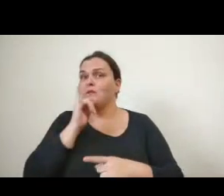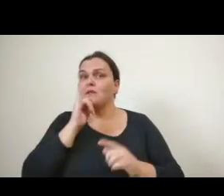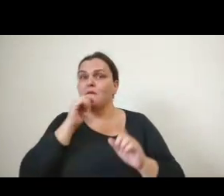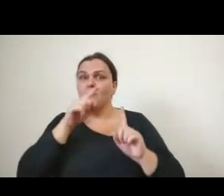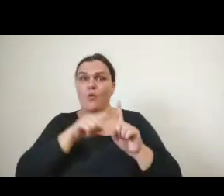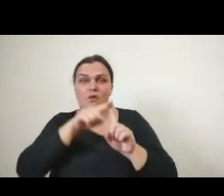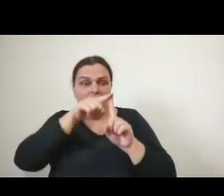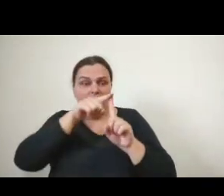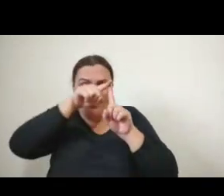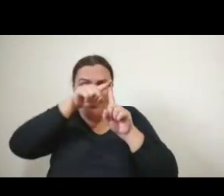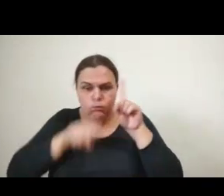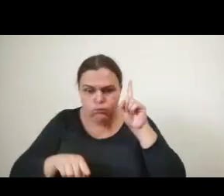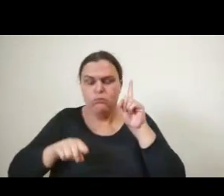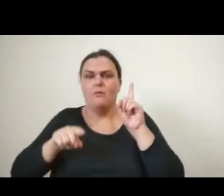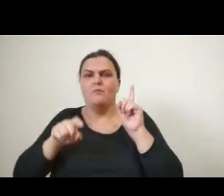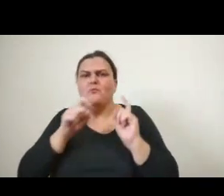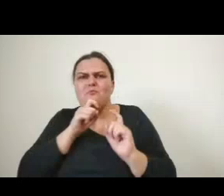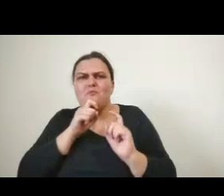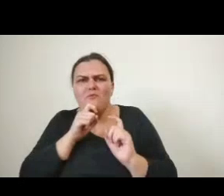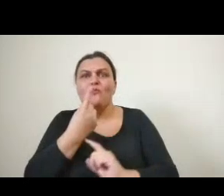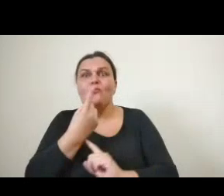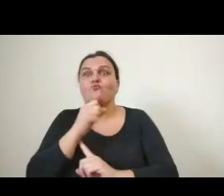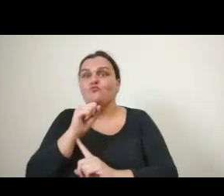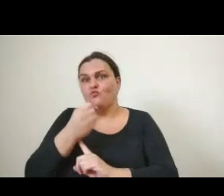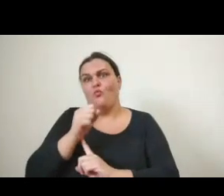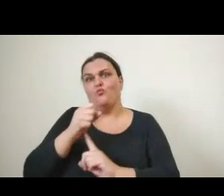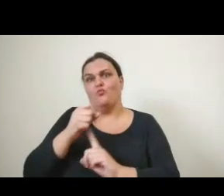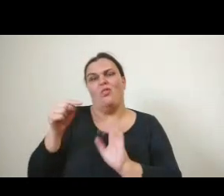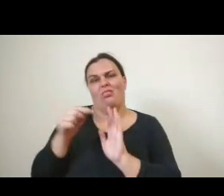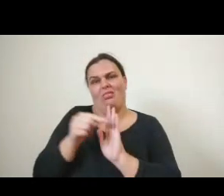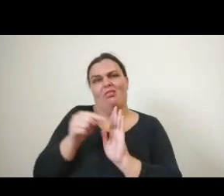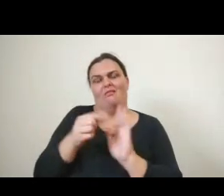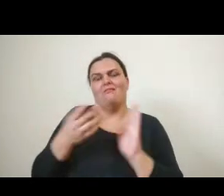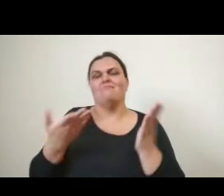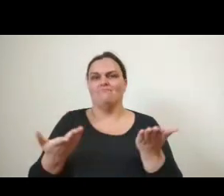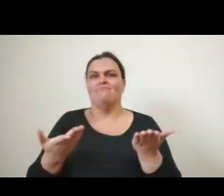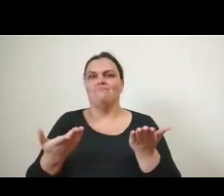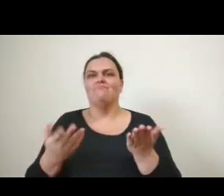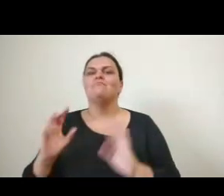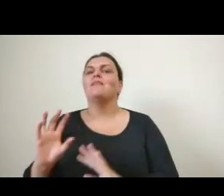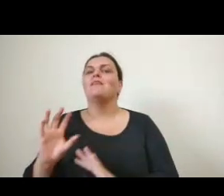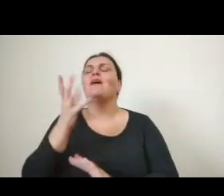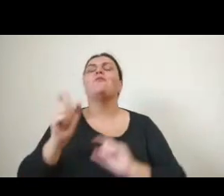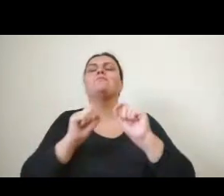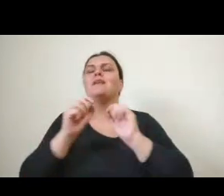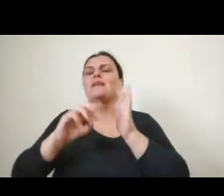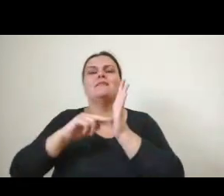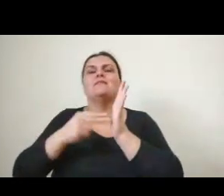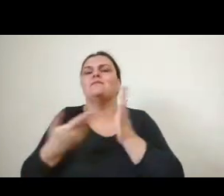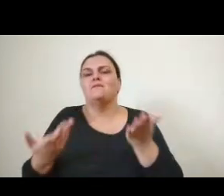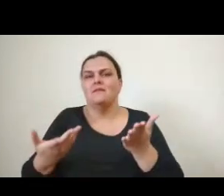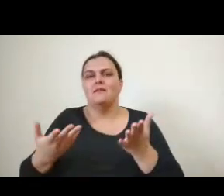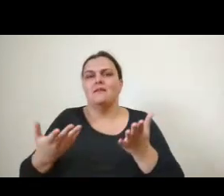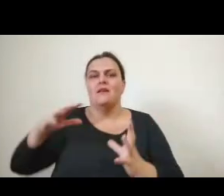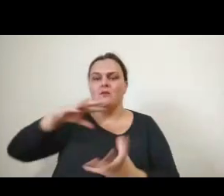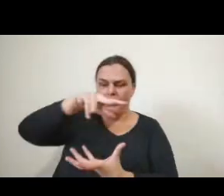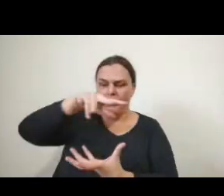graus. O que ocorre é que parte da energia solar, que chega ao nosso